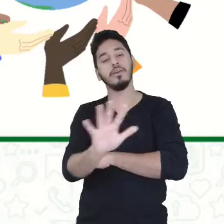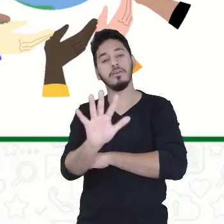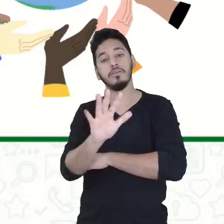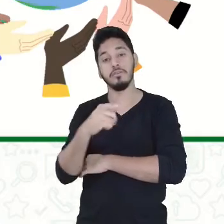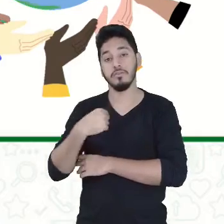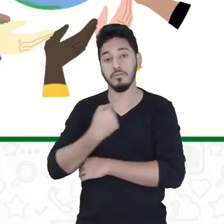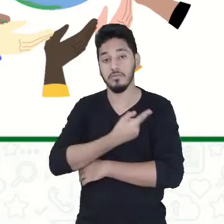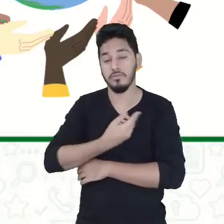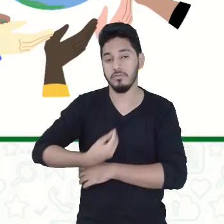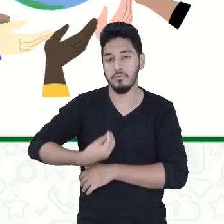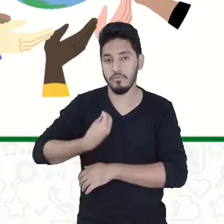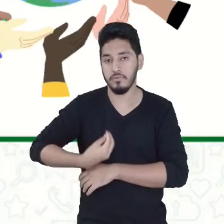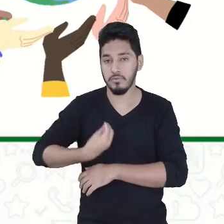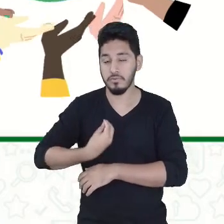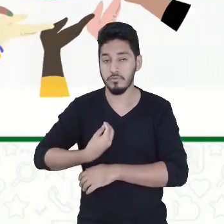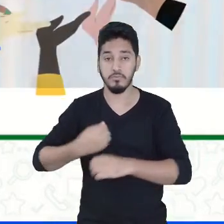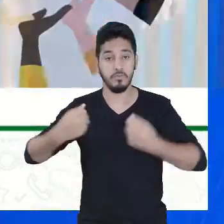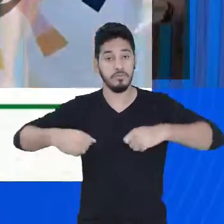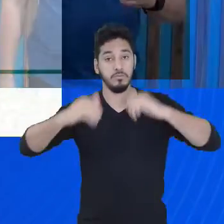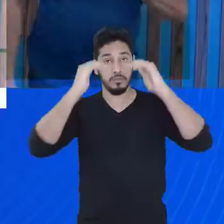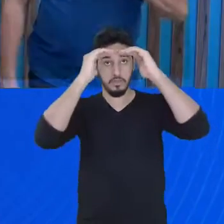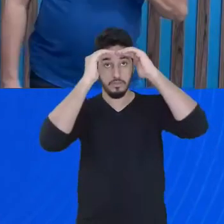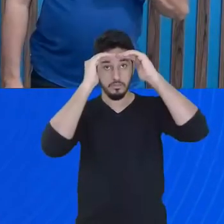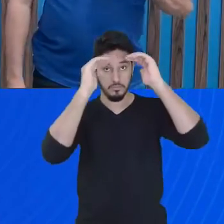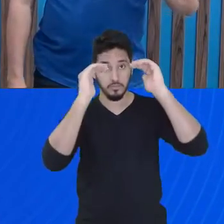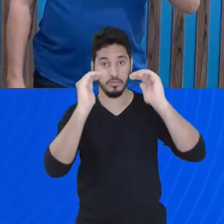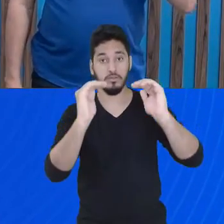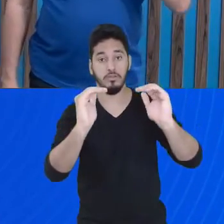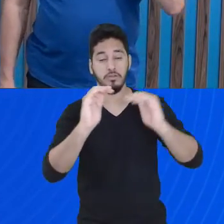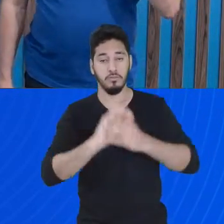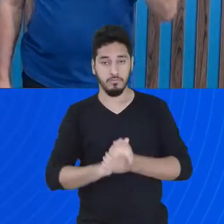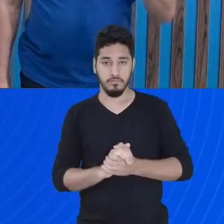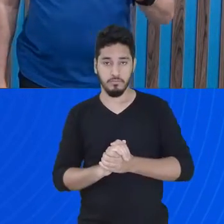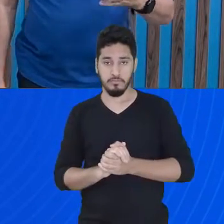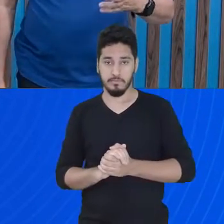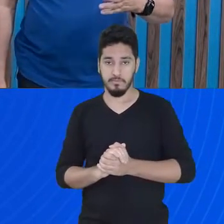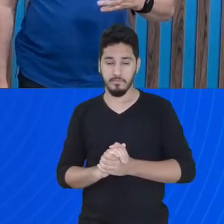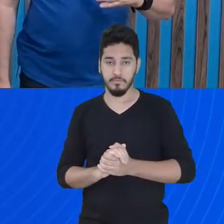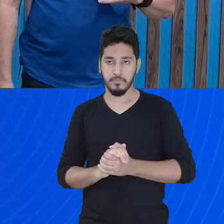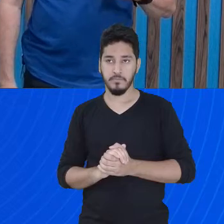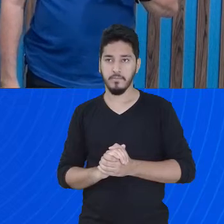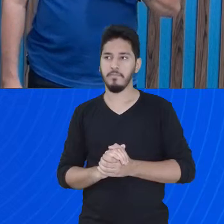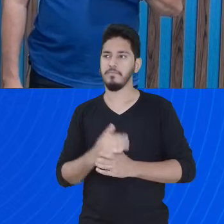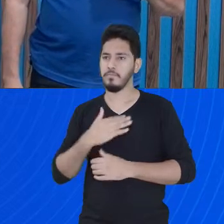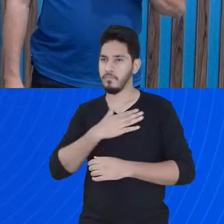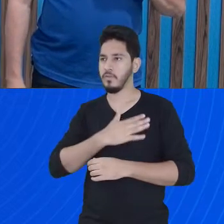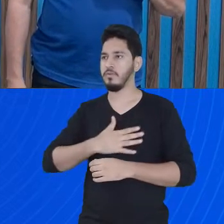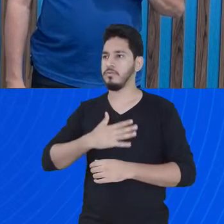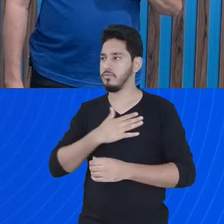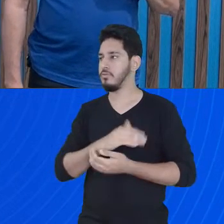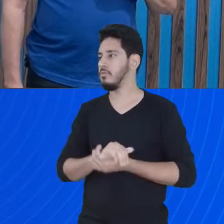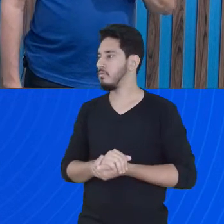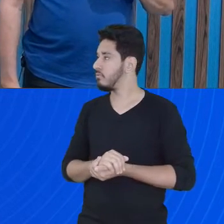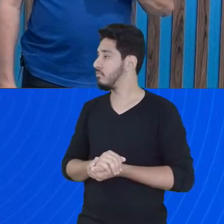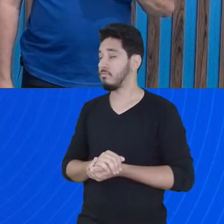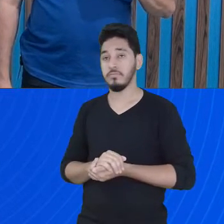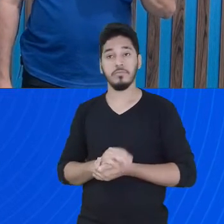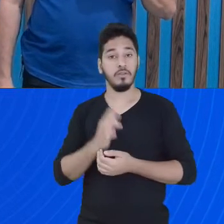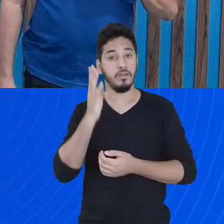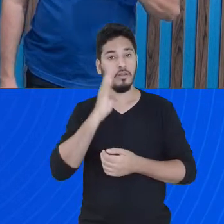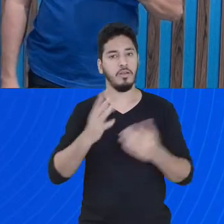vivemos, devemos respeitá-la, devemos usá-la. Rapaz, gostei desse efeito, viu? Olha só que ficou massa